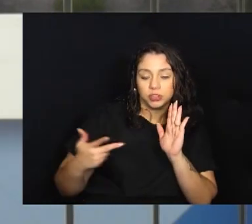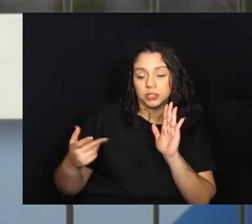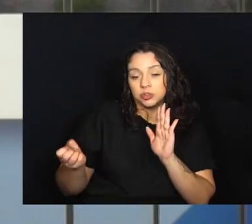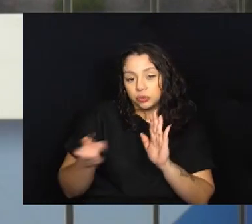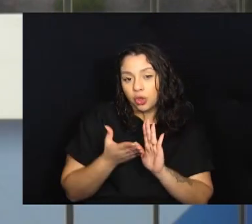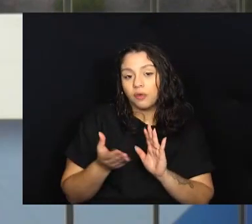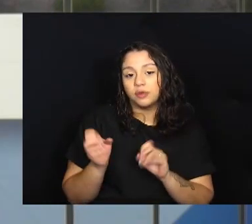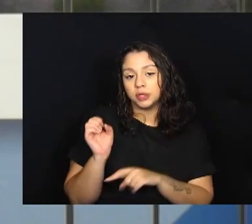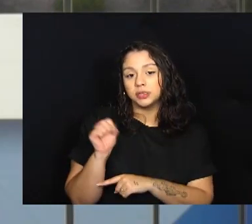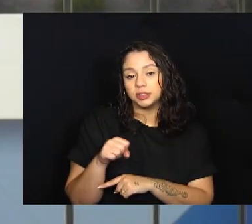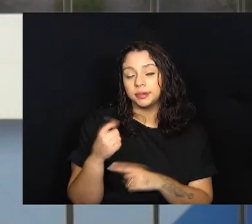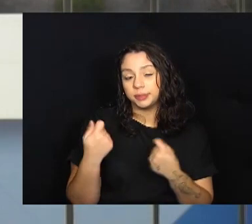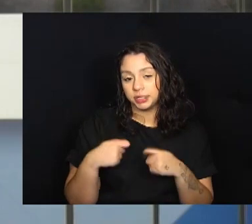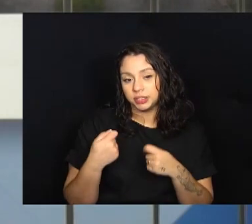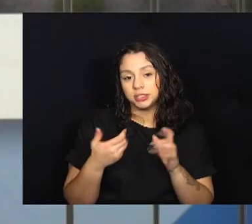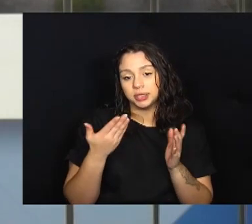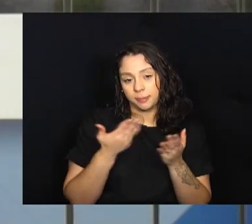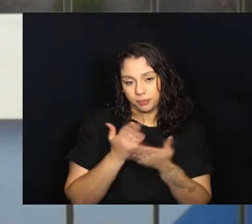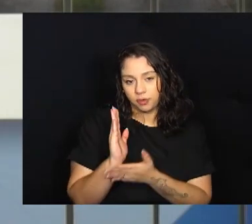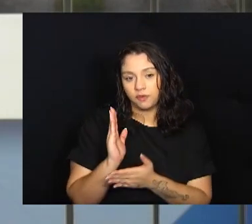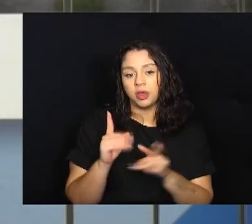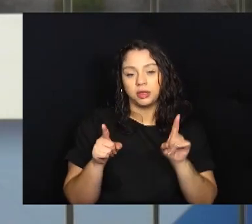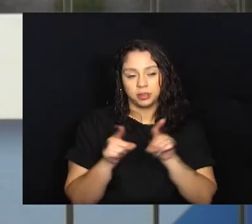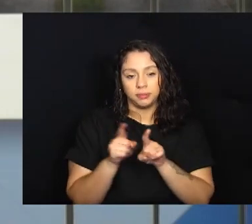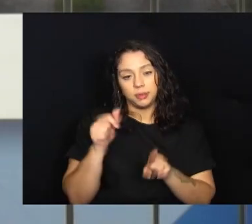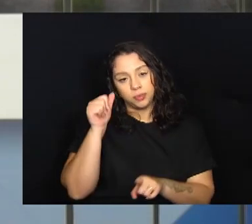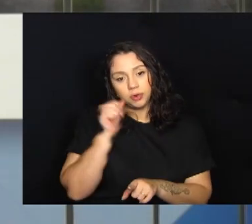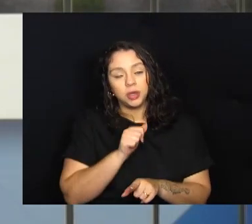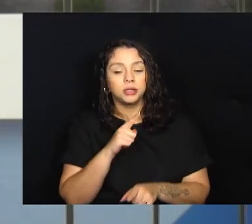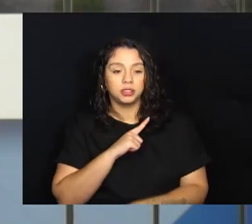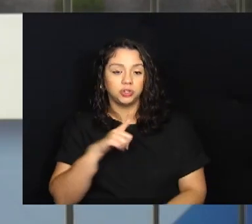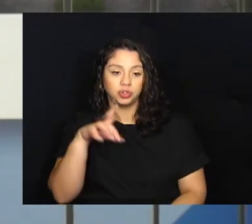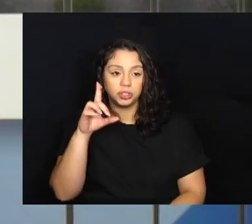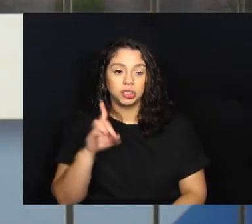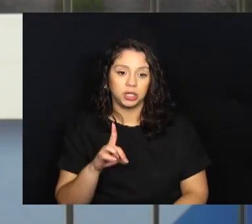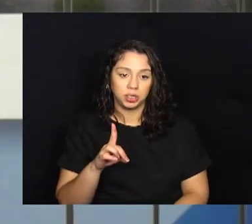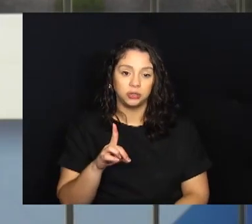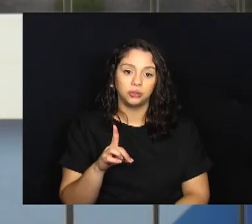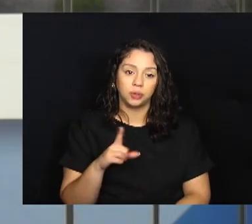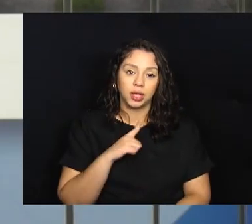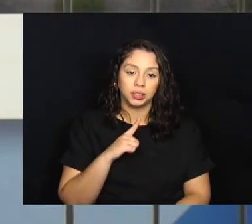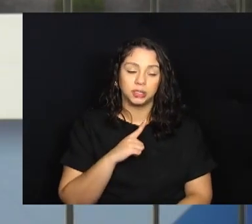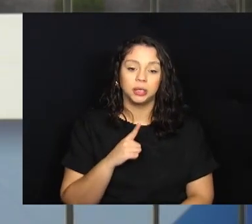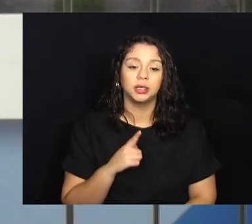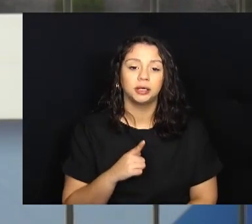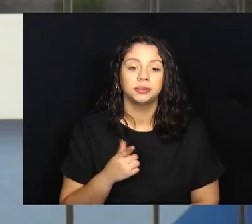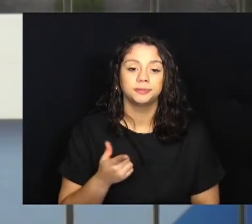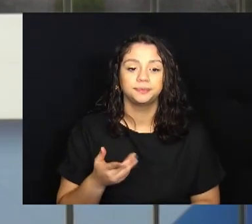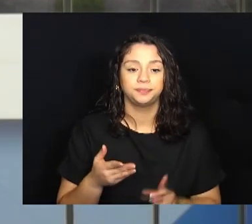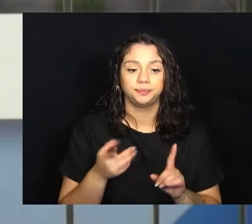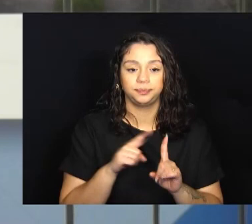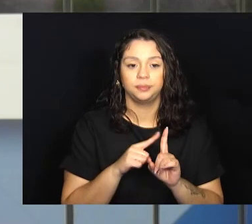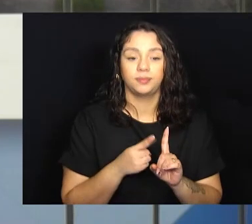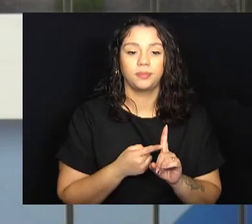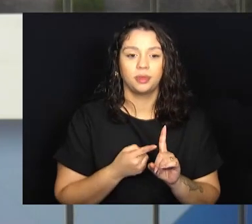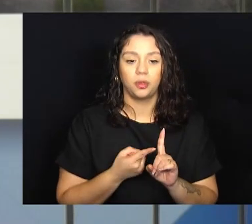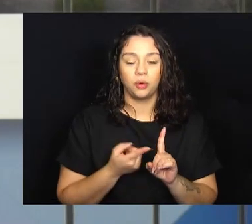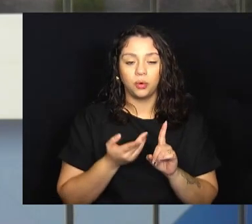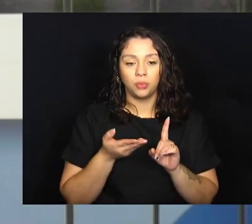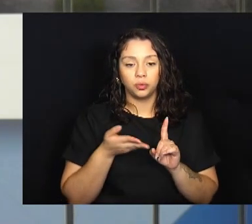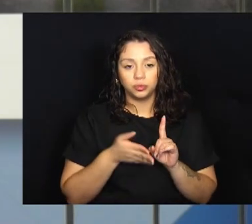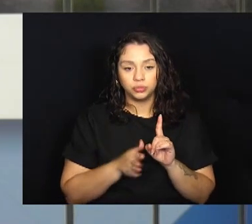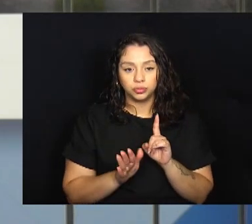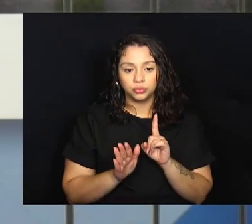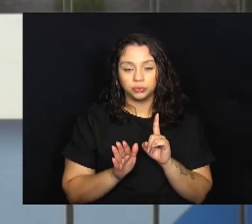gente precisa aprovar e que a mulher tenha direito, né, a ter um parto,